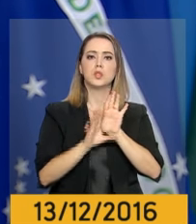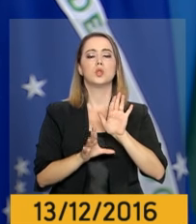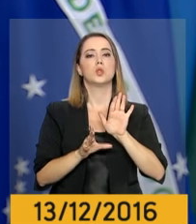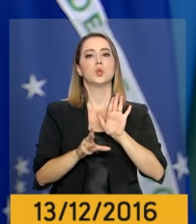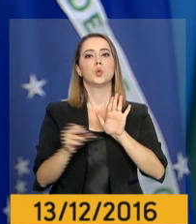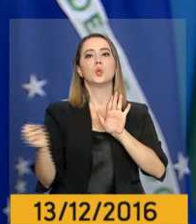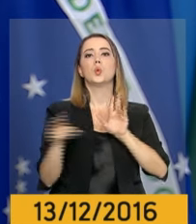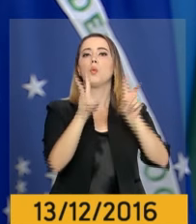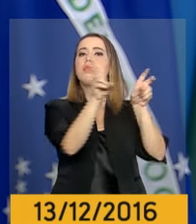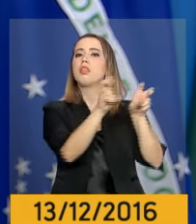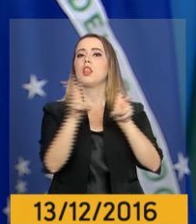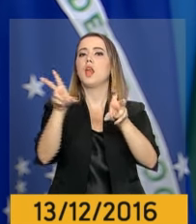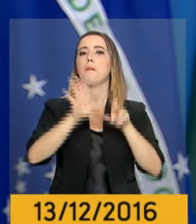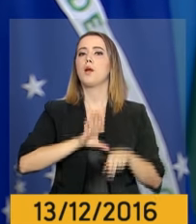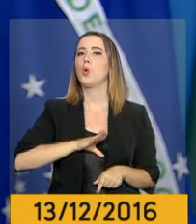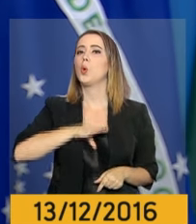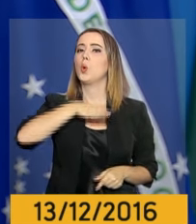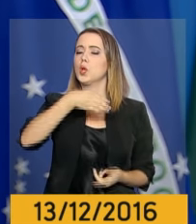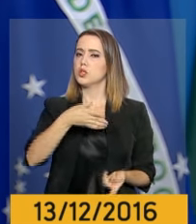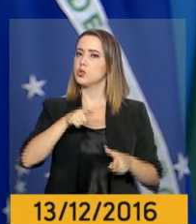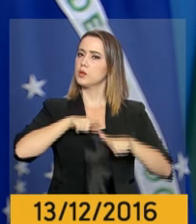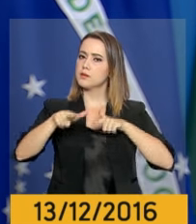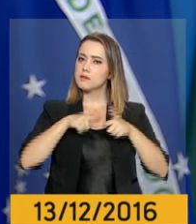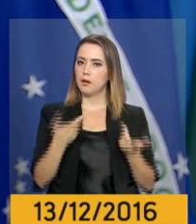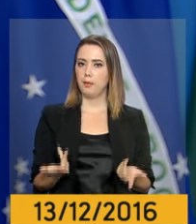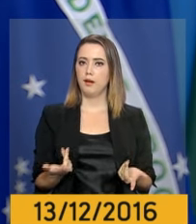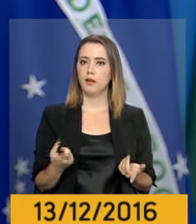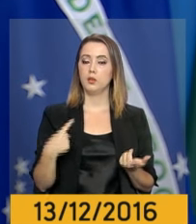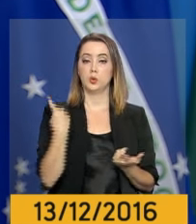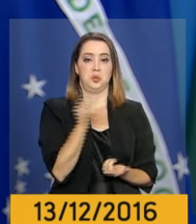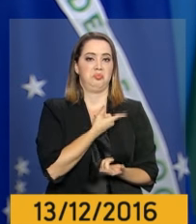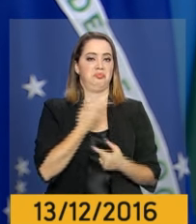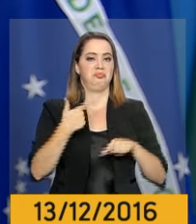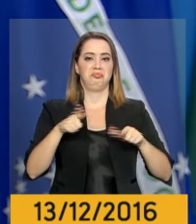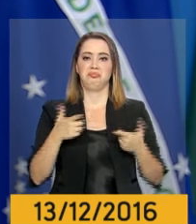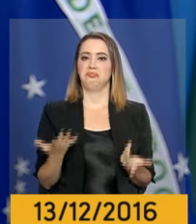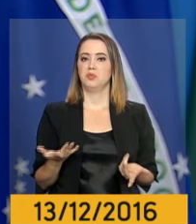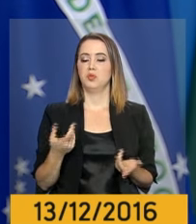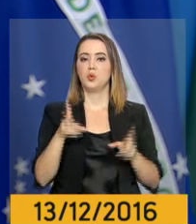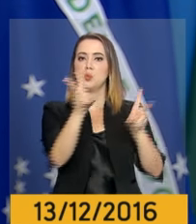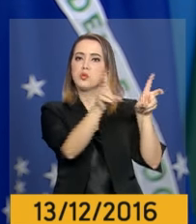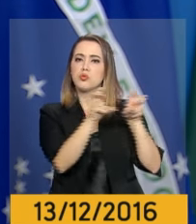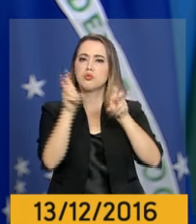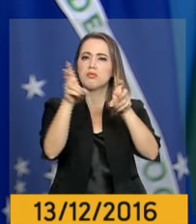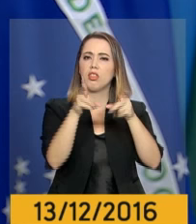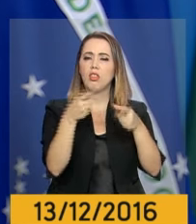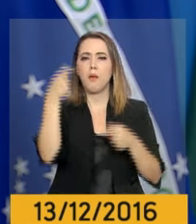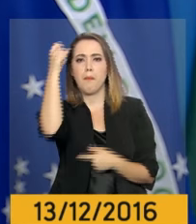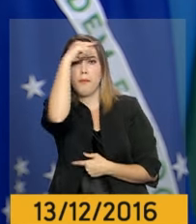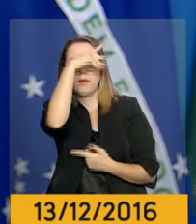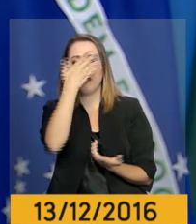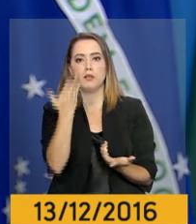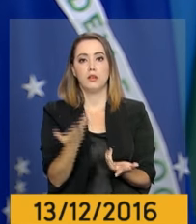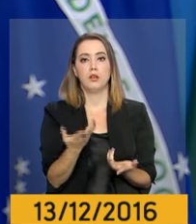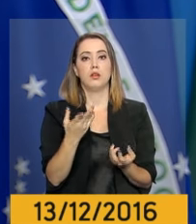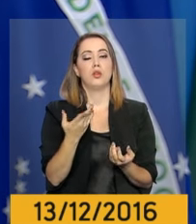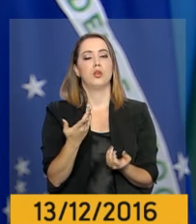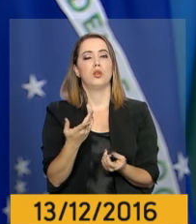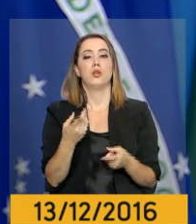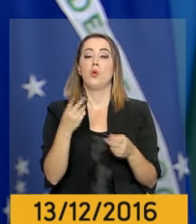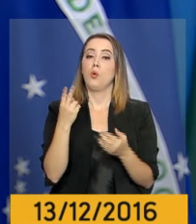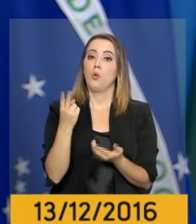corajosas. Não fosse isso, nós não trataríamos de temas tão delicados, como não